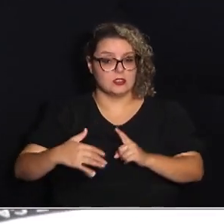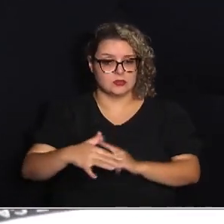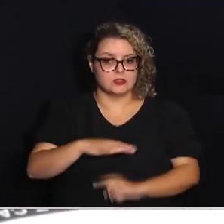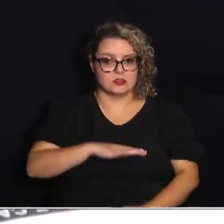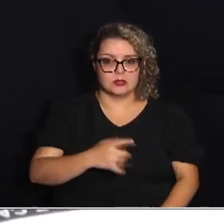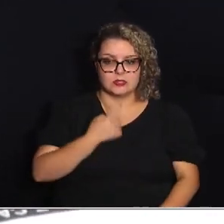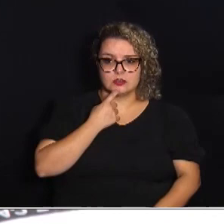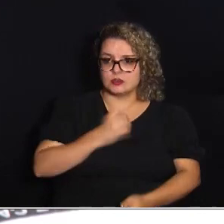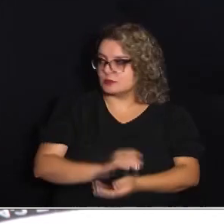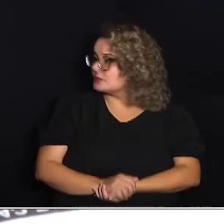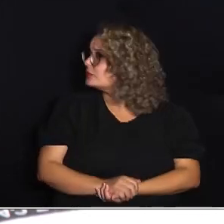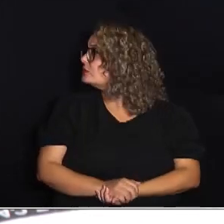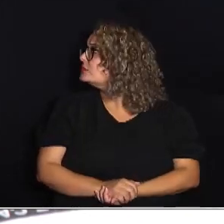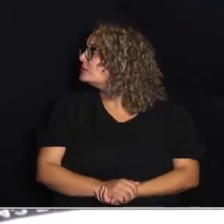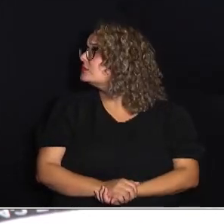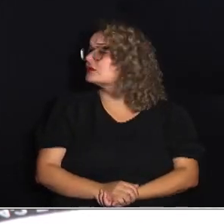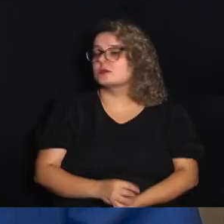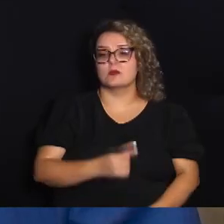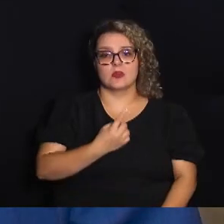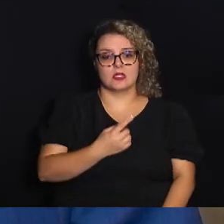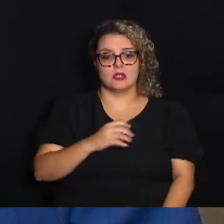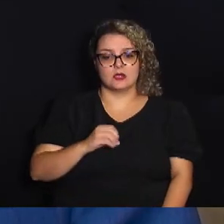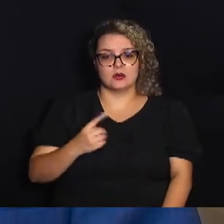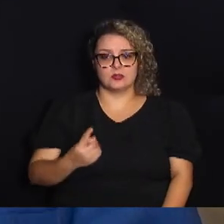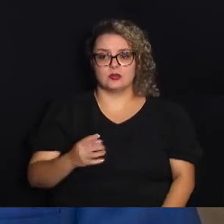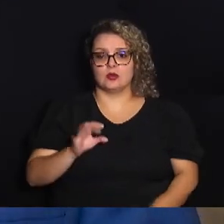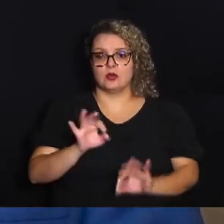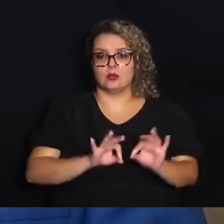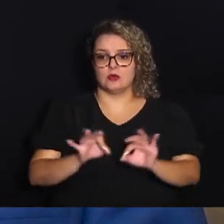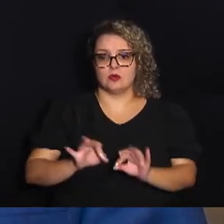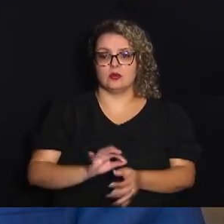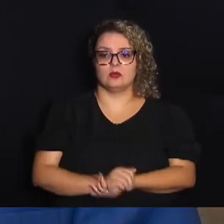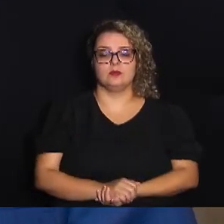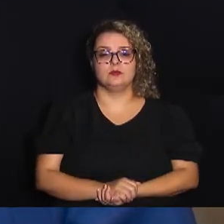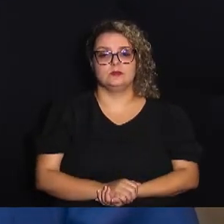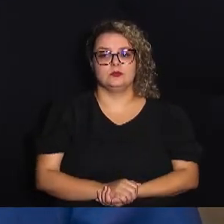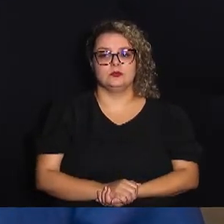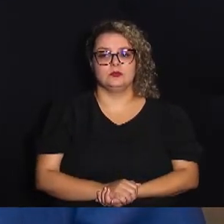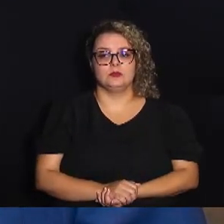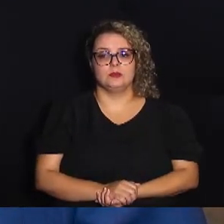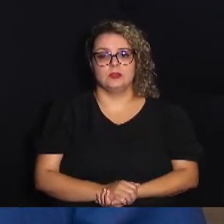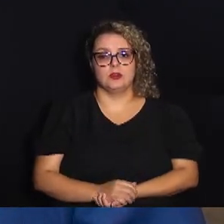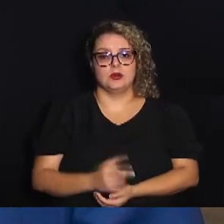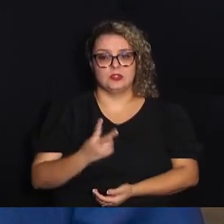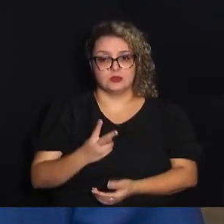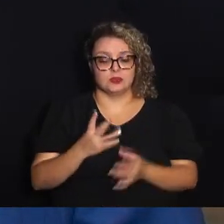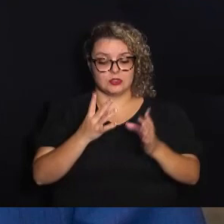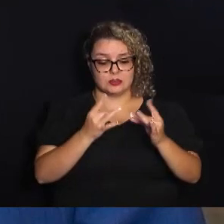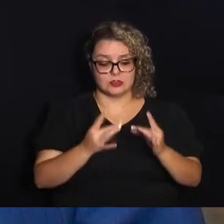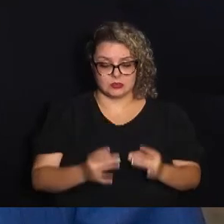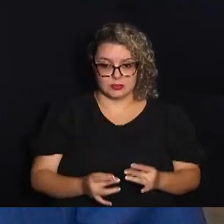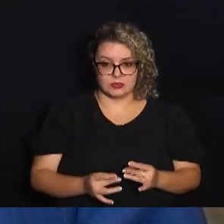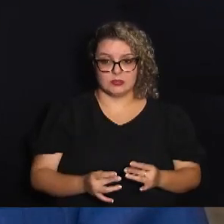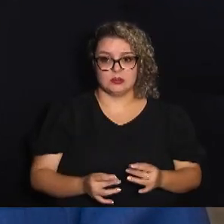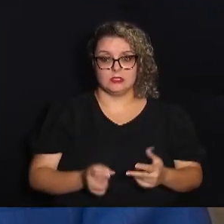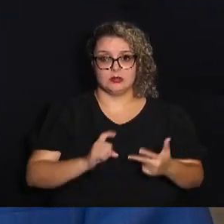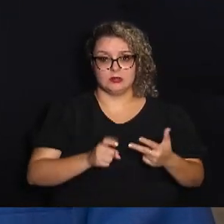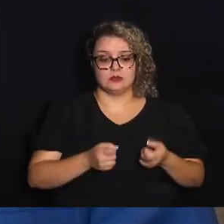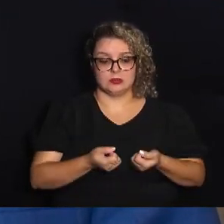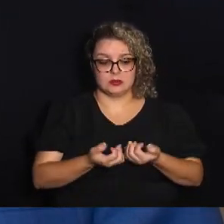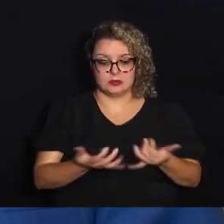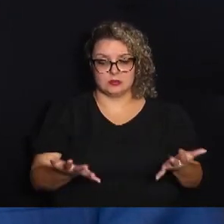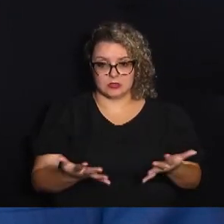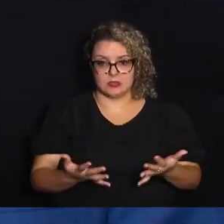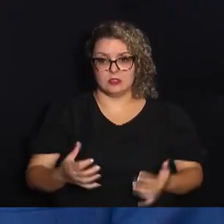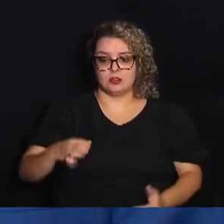relevantes para a sociedade Campineira analisamos 101 projetos eh fizemos duas prestações de conta